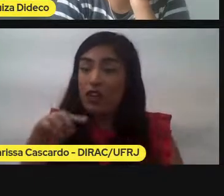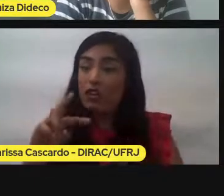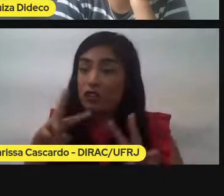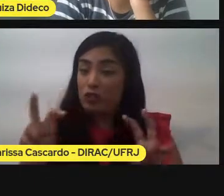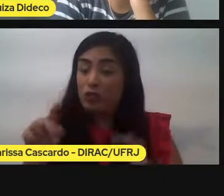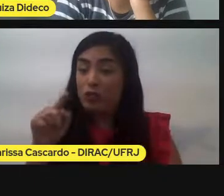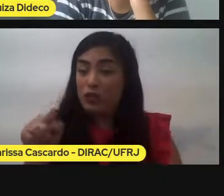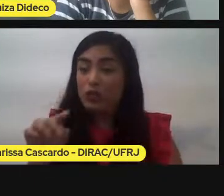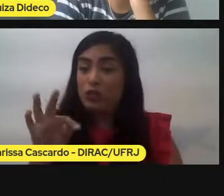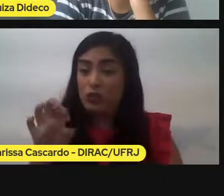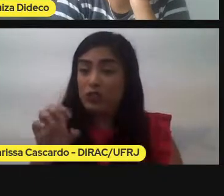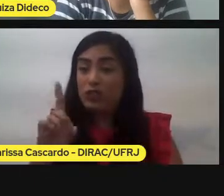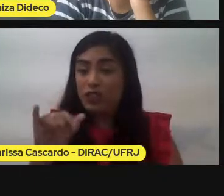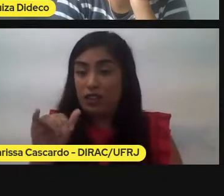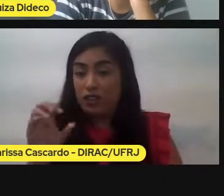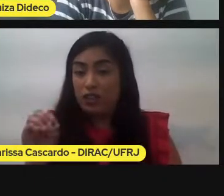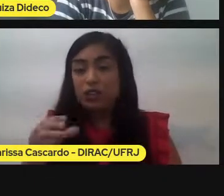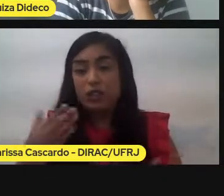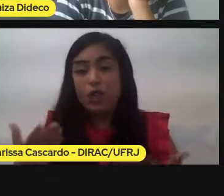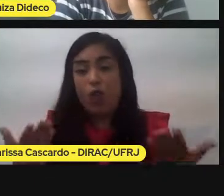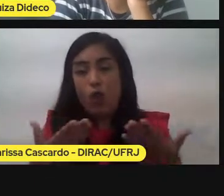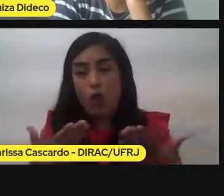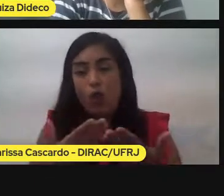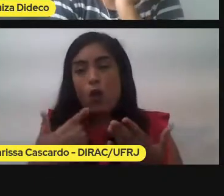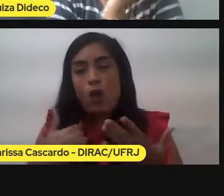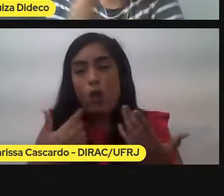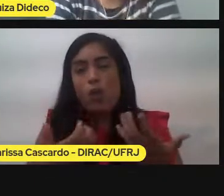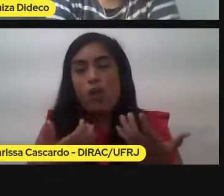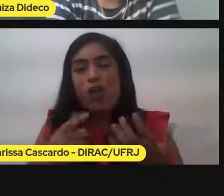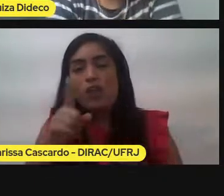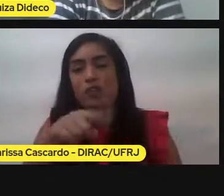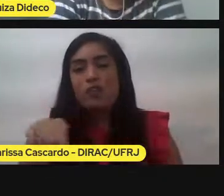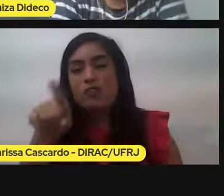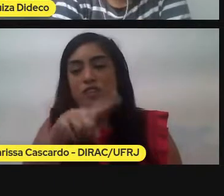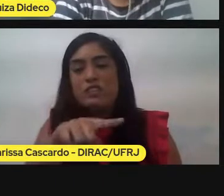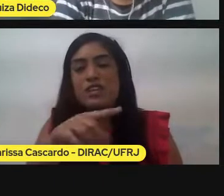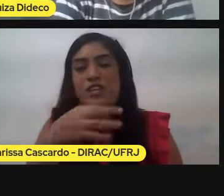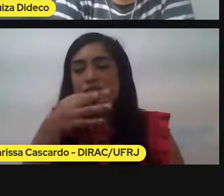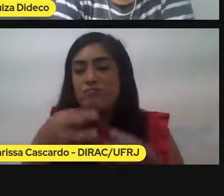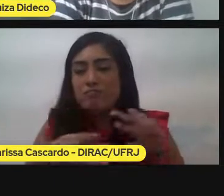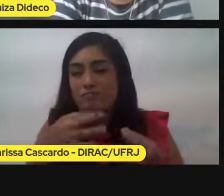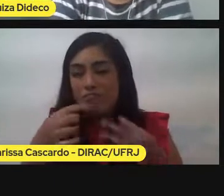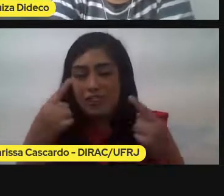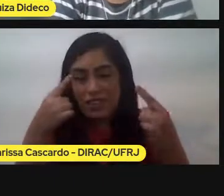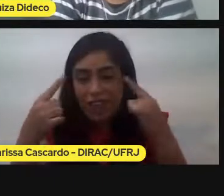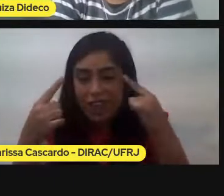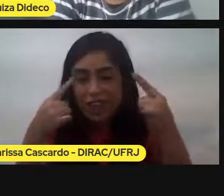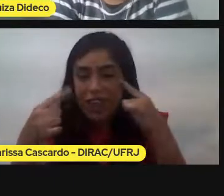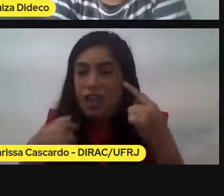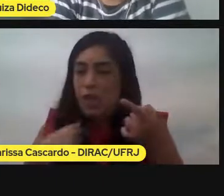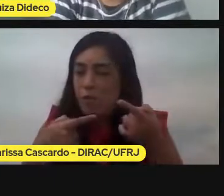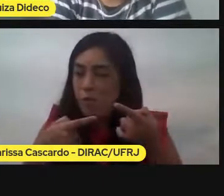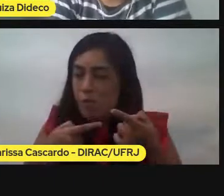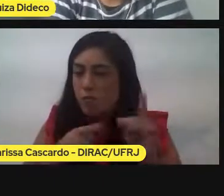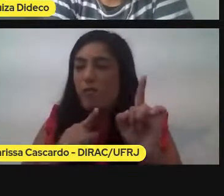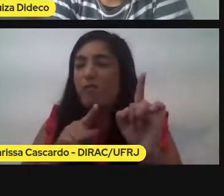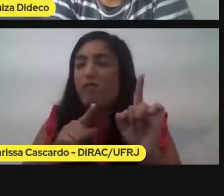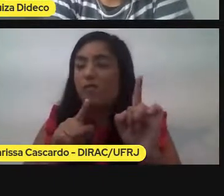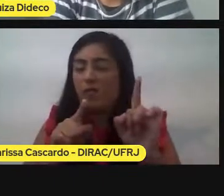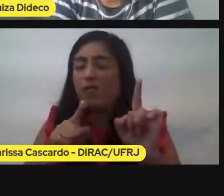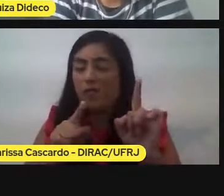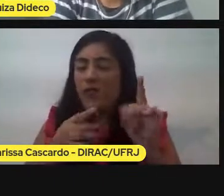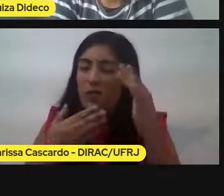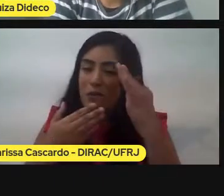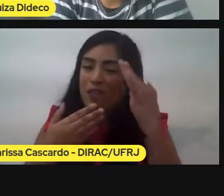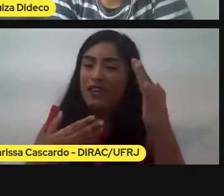umas perguntas, já que a gente está chegando a 20 minutos do final da nossa conversa. Obrigado aí, desculpe aí